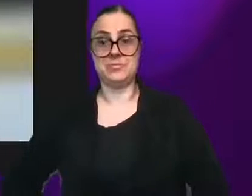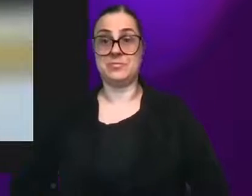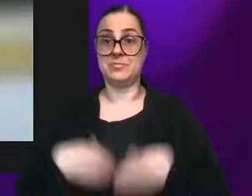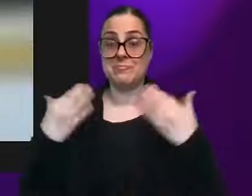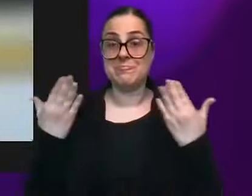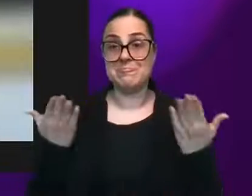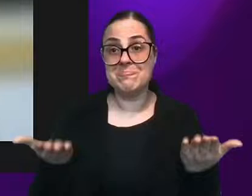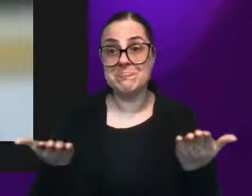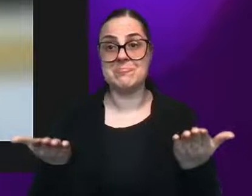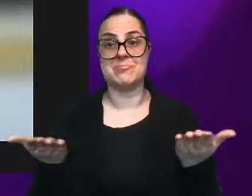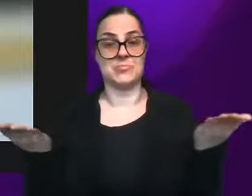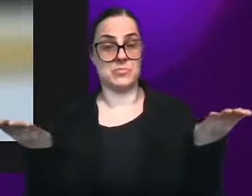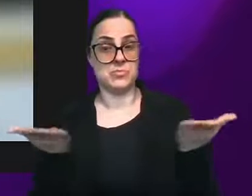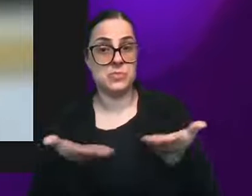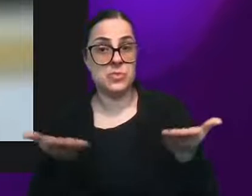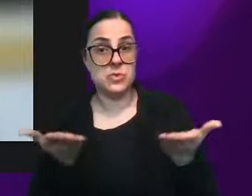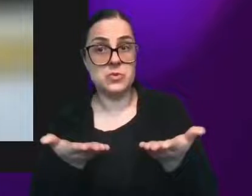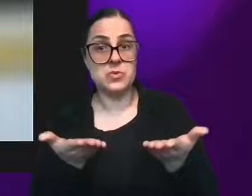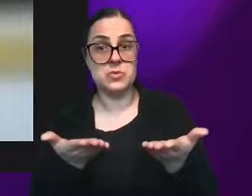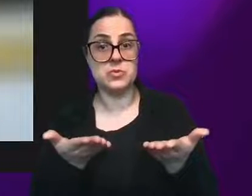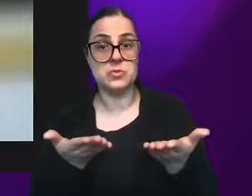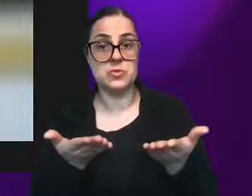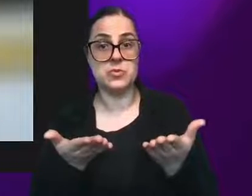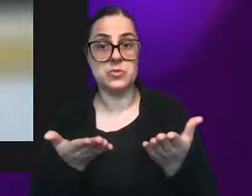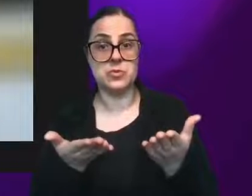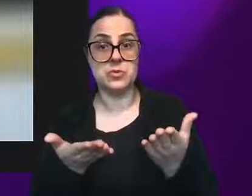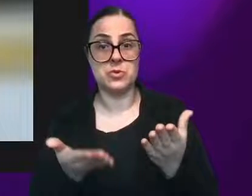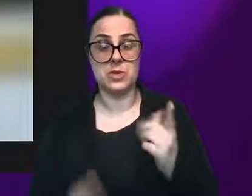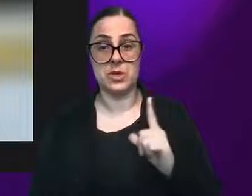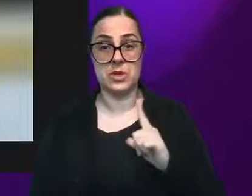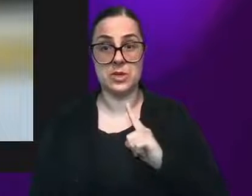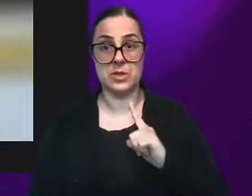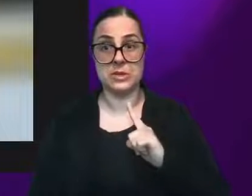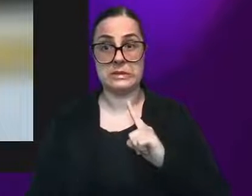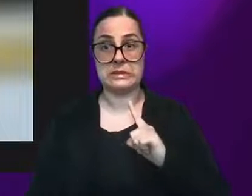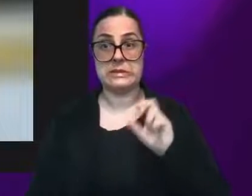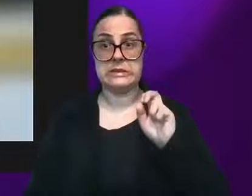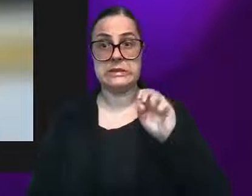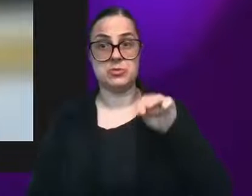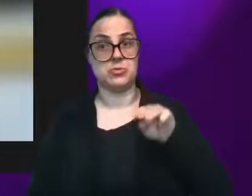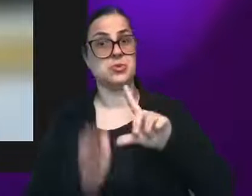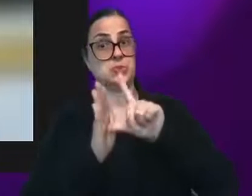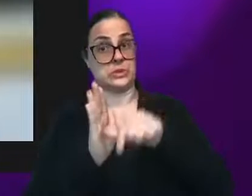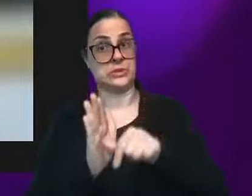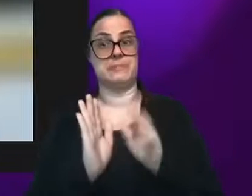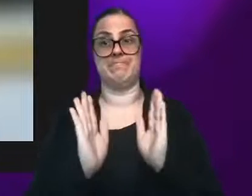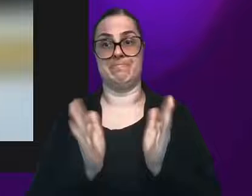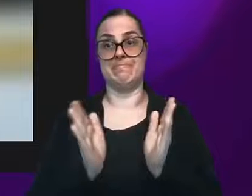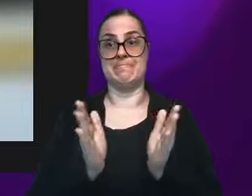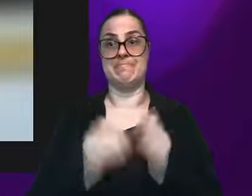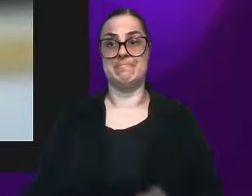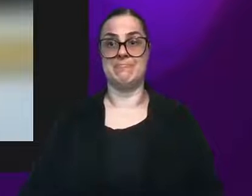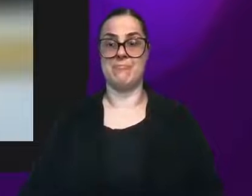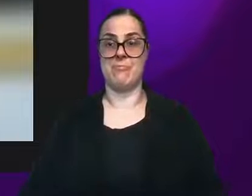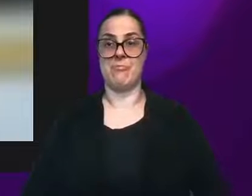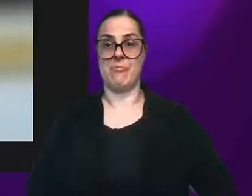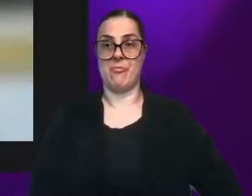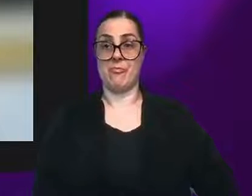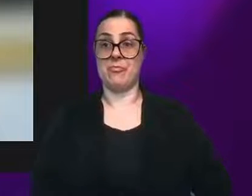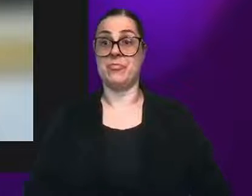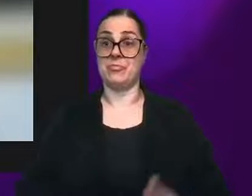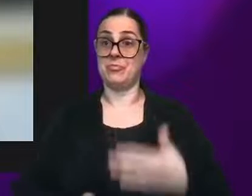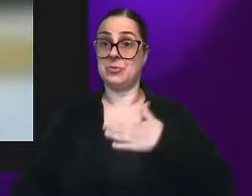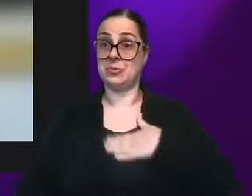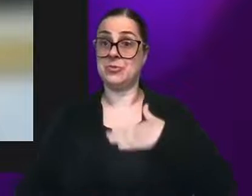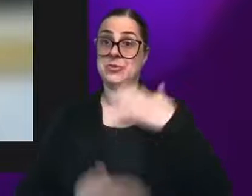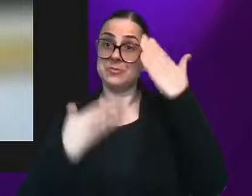estamos já com mais de 5 minutos de atraso, e então gostaria de